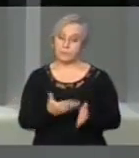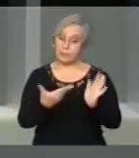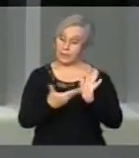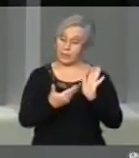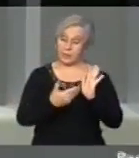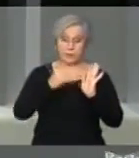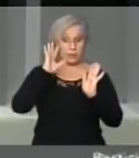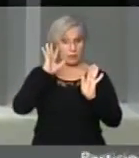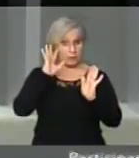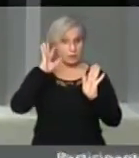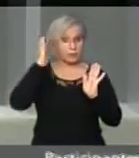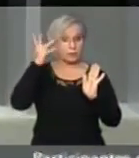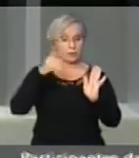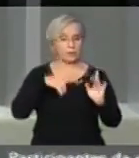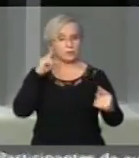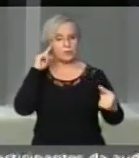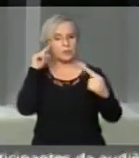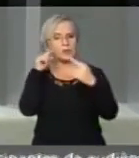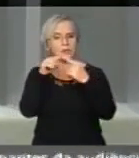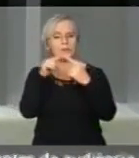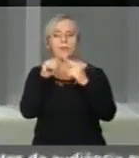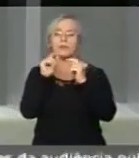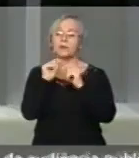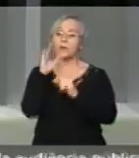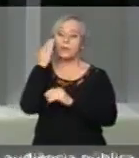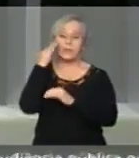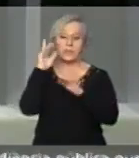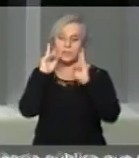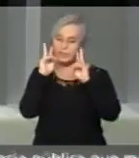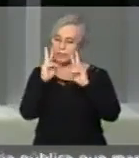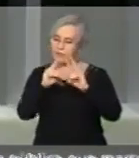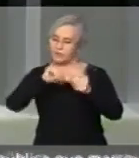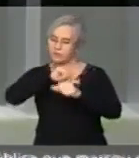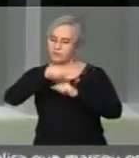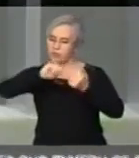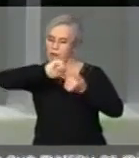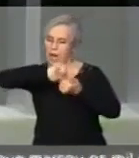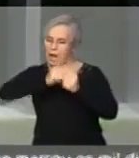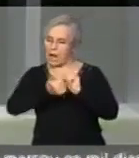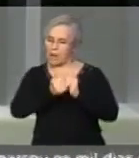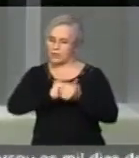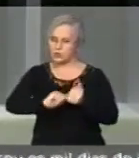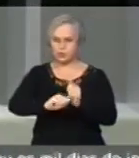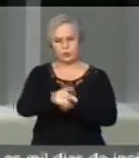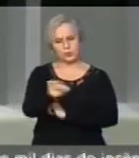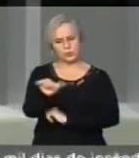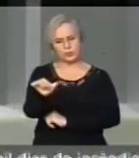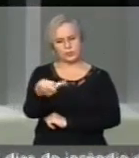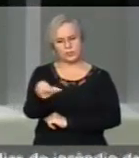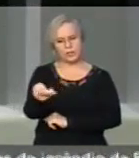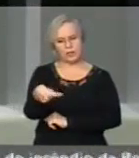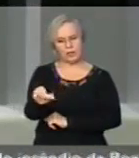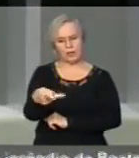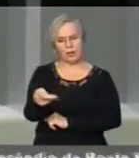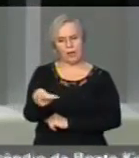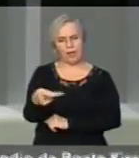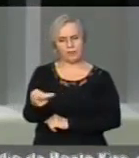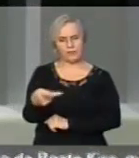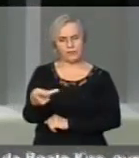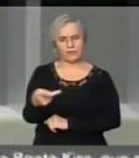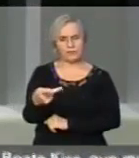A decisão está inspirada na visão do ajuste perverso, equivocado e